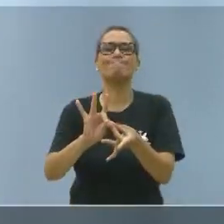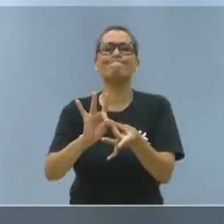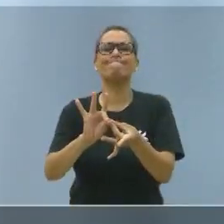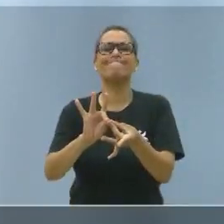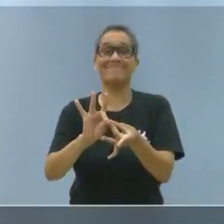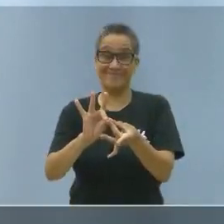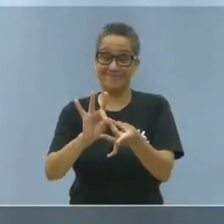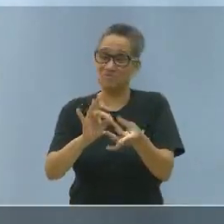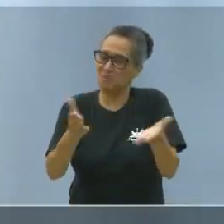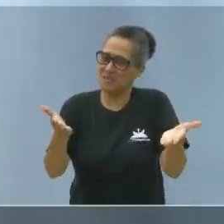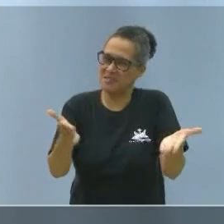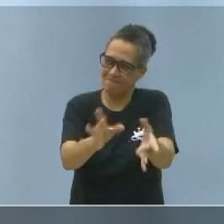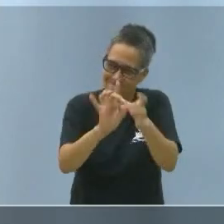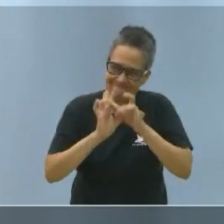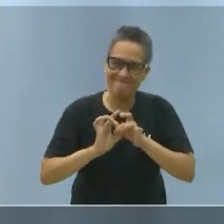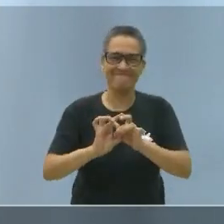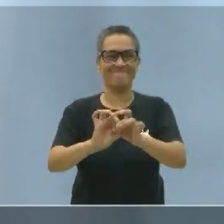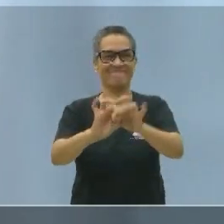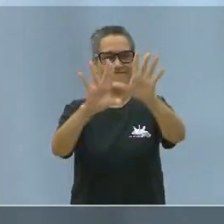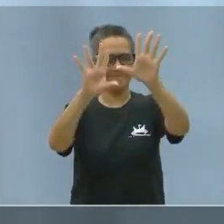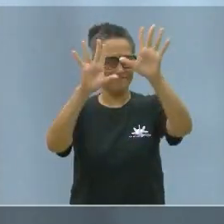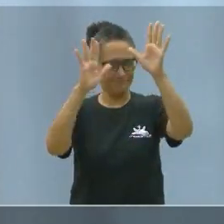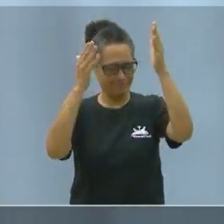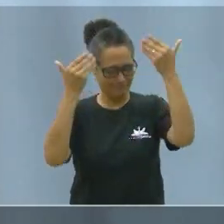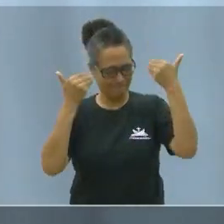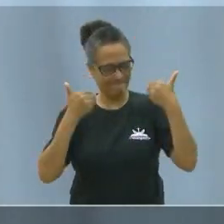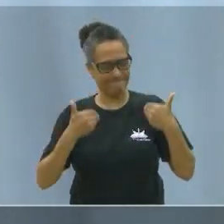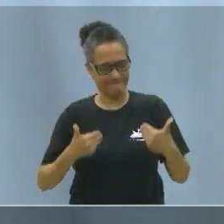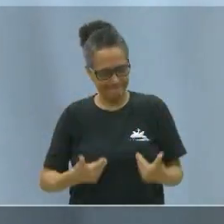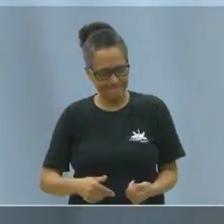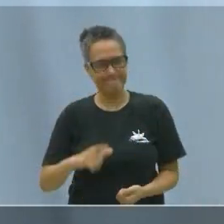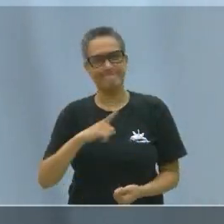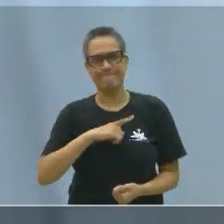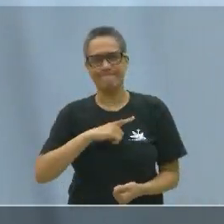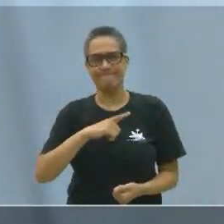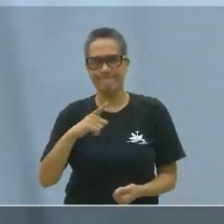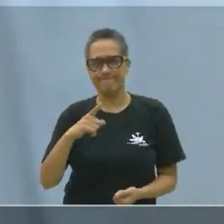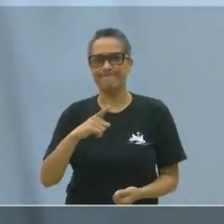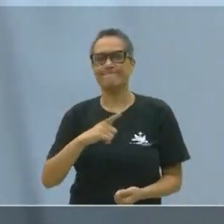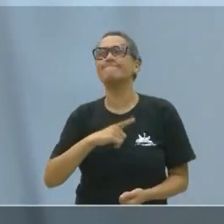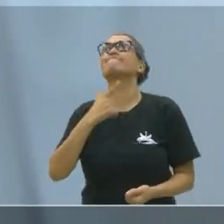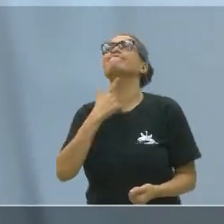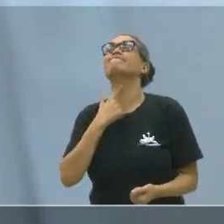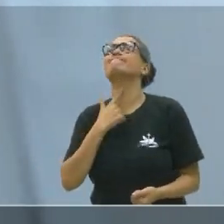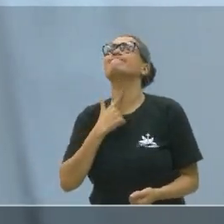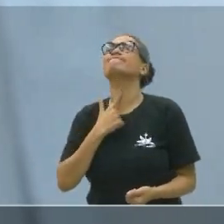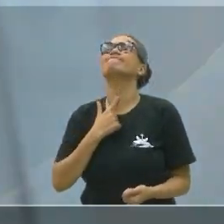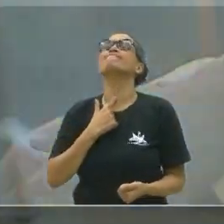selou. Hoje livre, tenho sede, tenho sede.